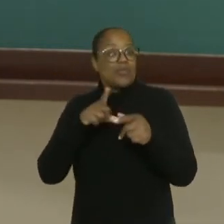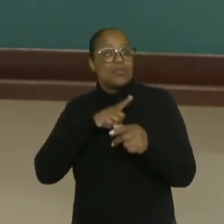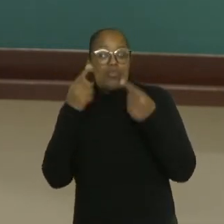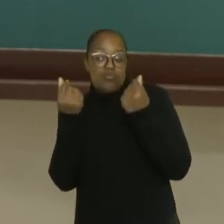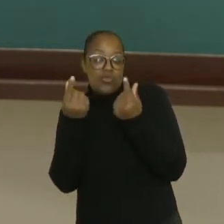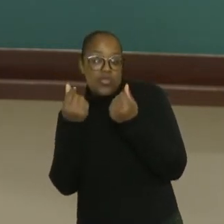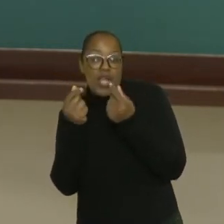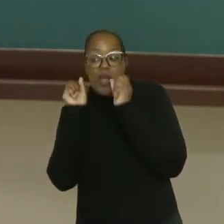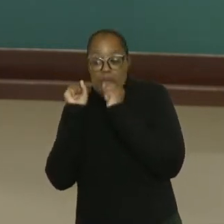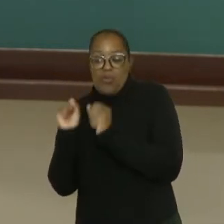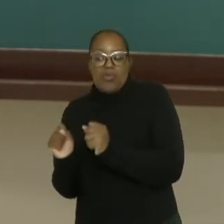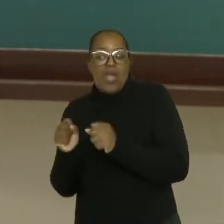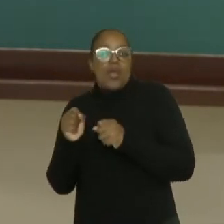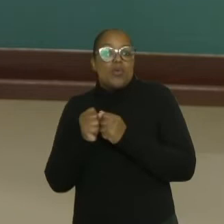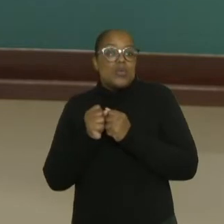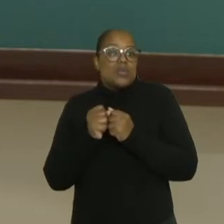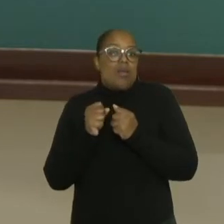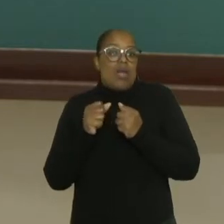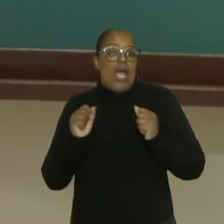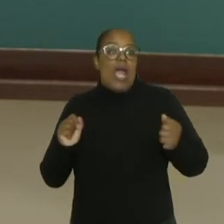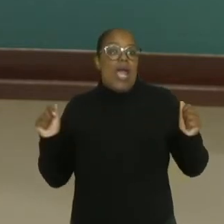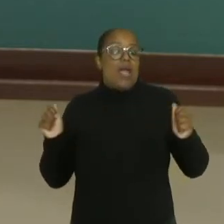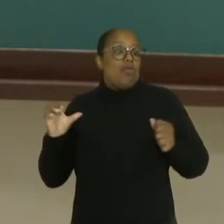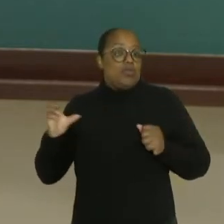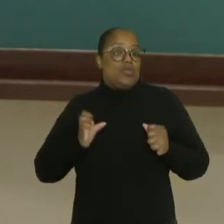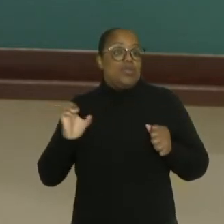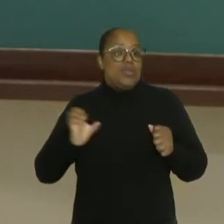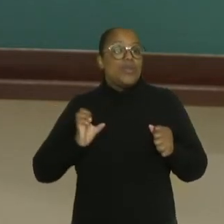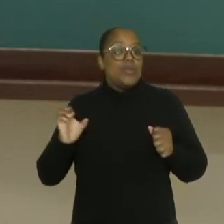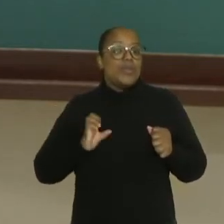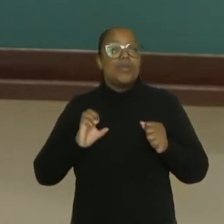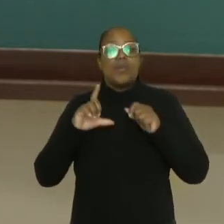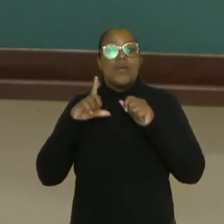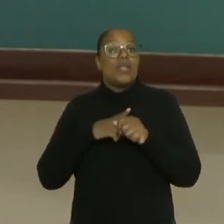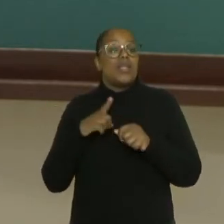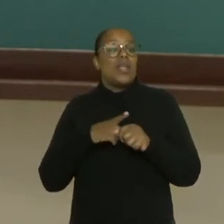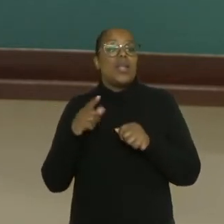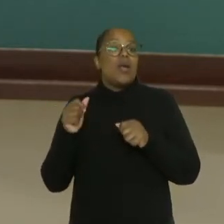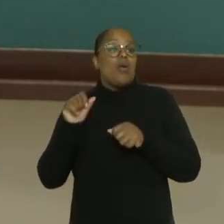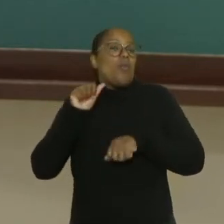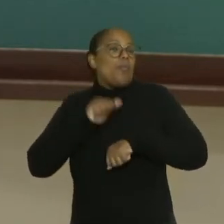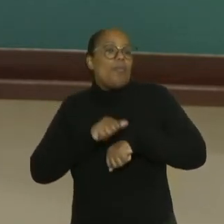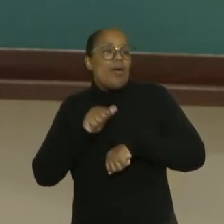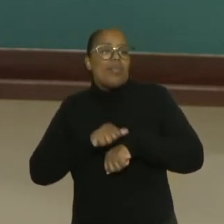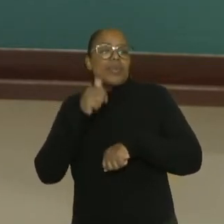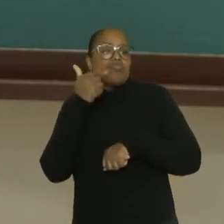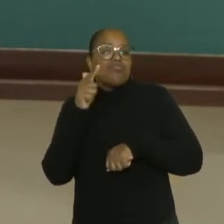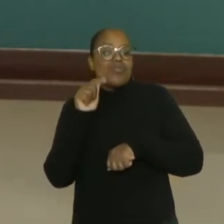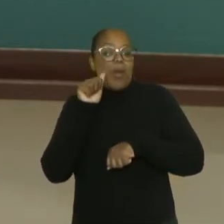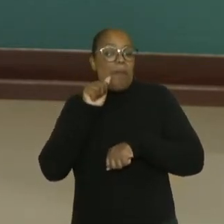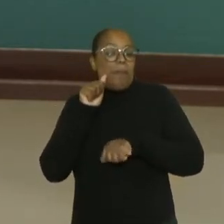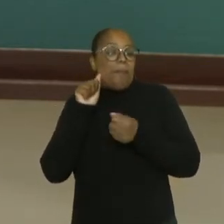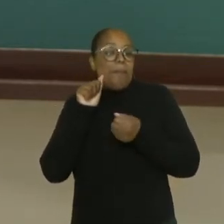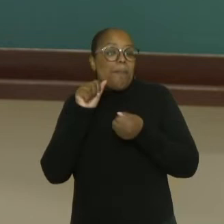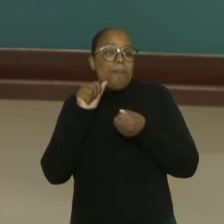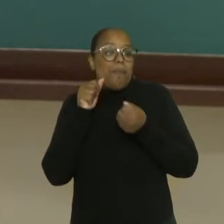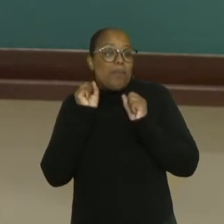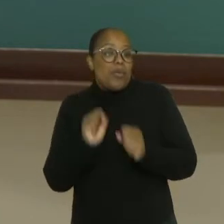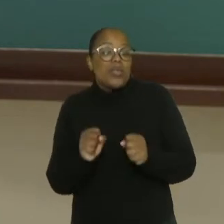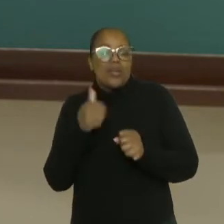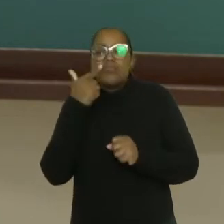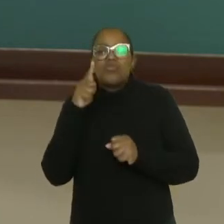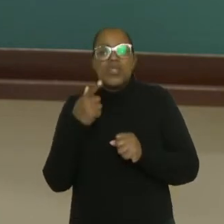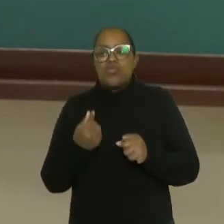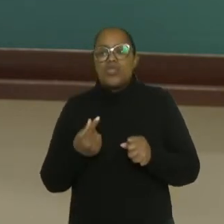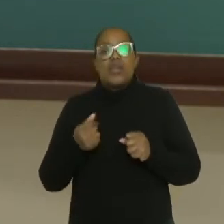ser afetado por essa violência, geralmente, vão ser as classes mais baixas. Não sei quem não tem poder, quem não tem o poder econômico, quem não tem o